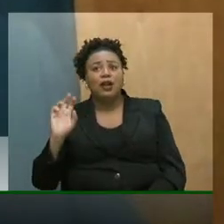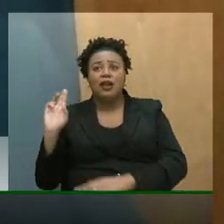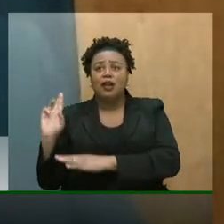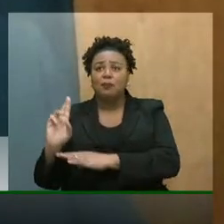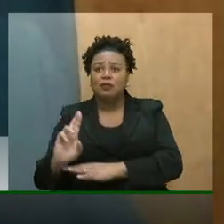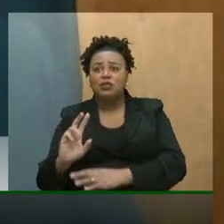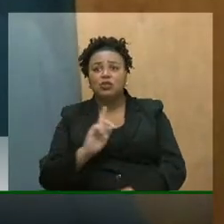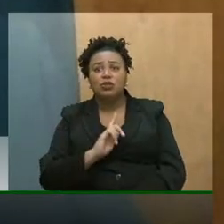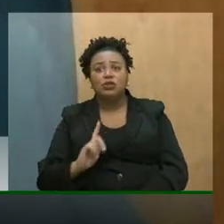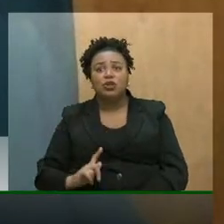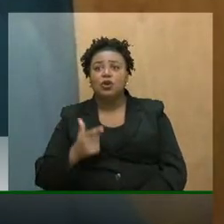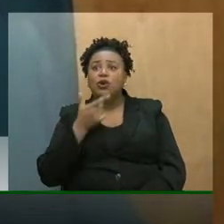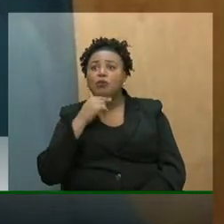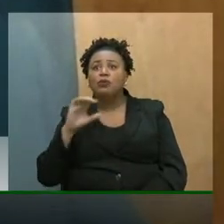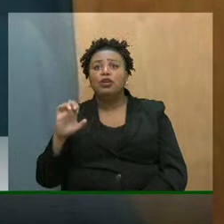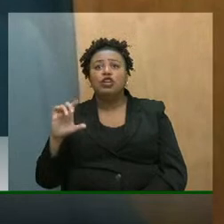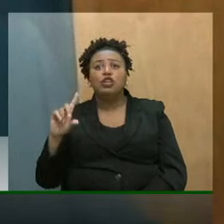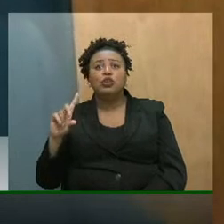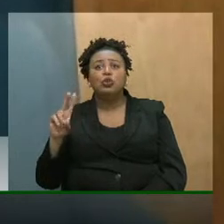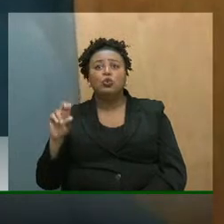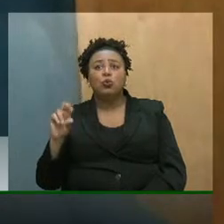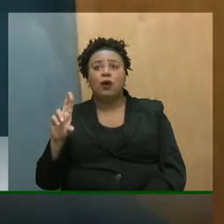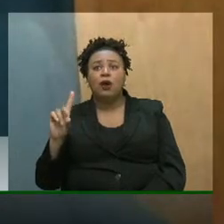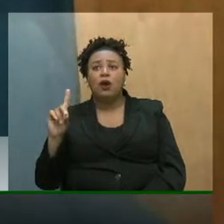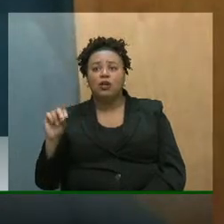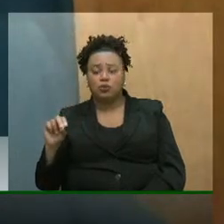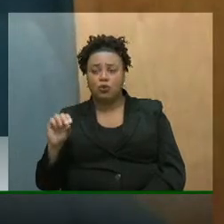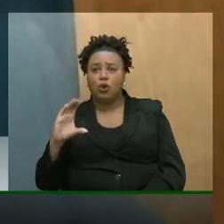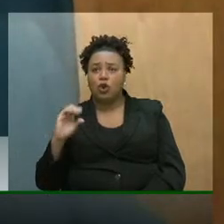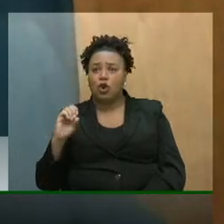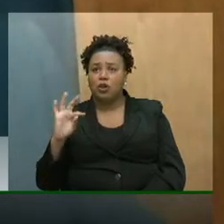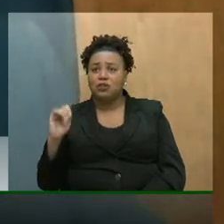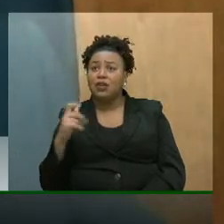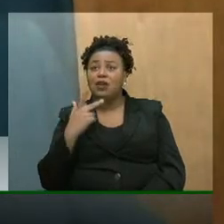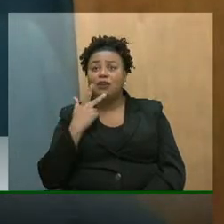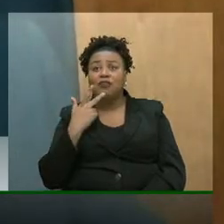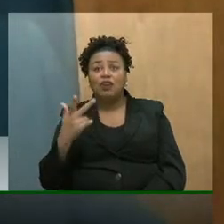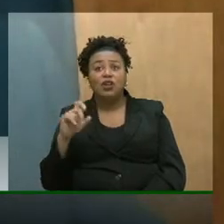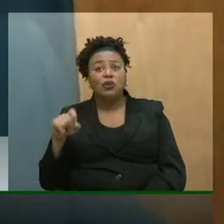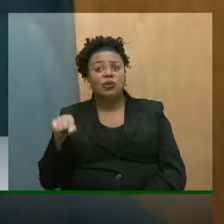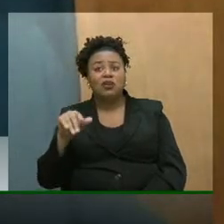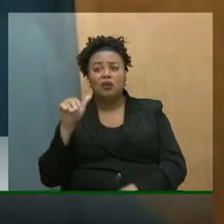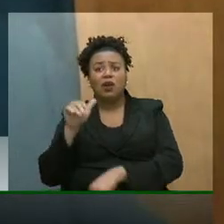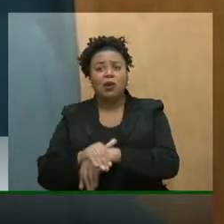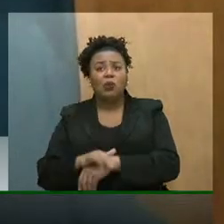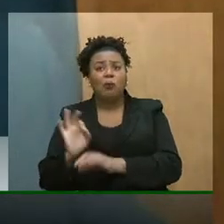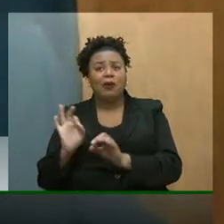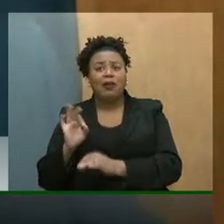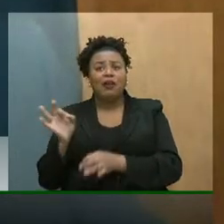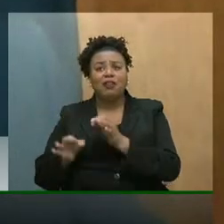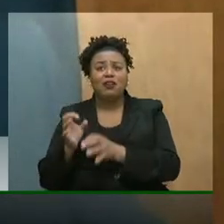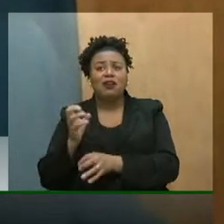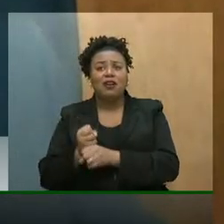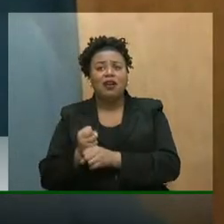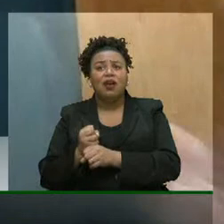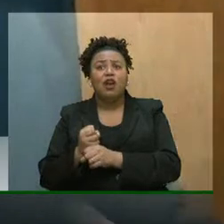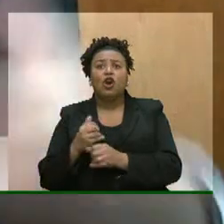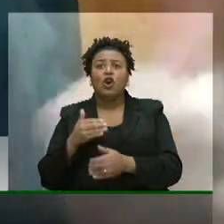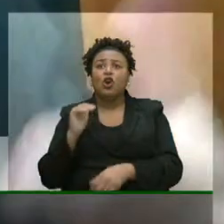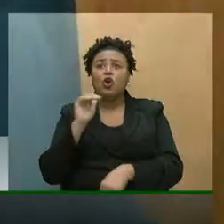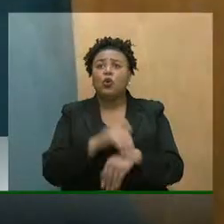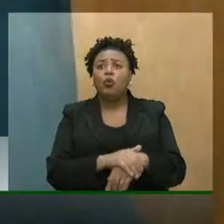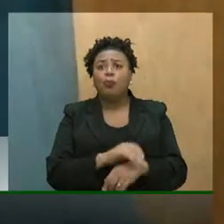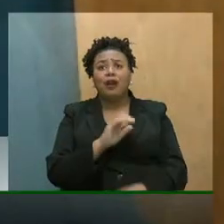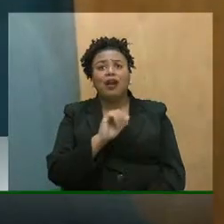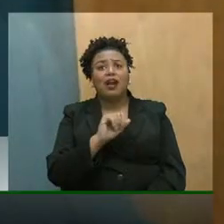governo, estava o doutor Eduardo Costa, que disse que não era culpa dele nem do Tribunal de Contas, que era da CAGE, ele largou para cima